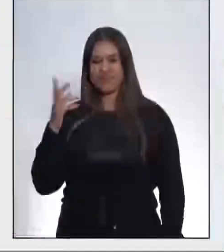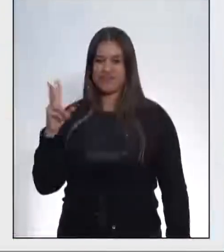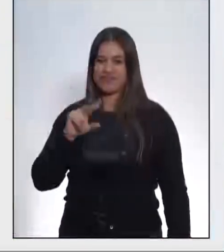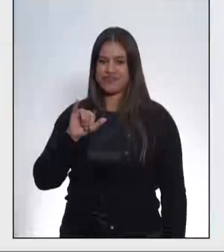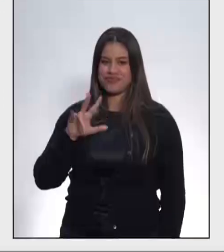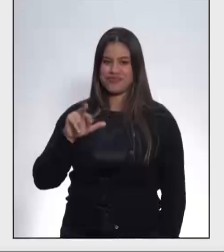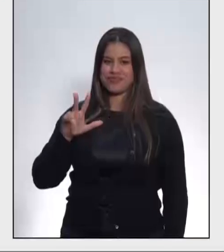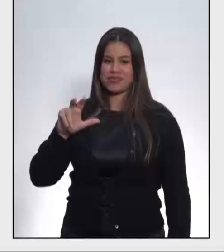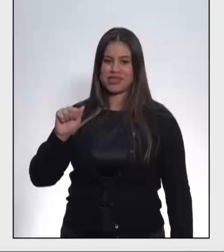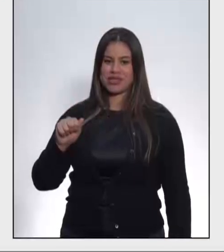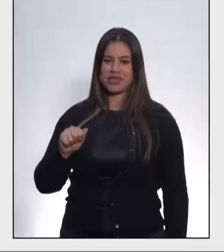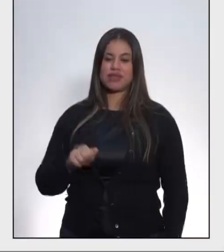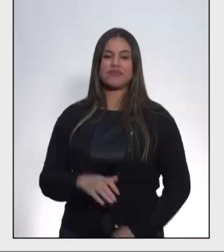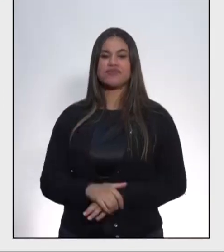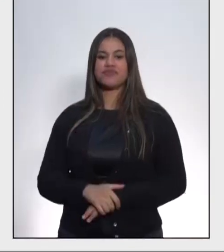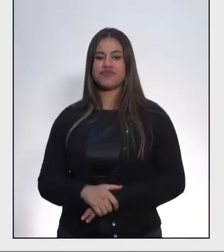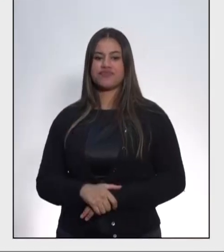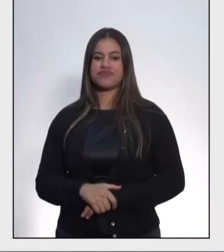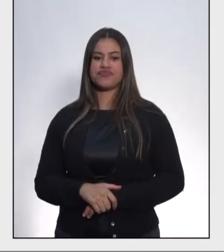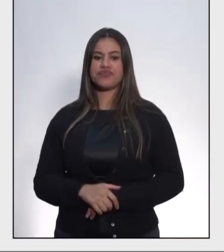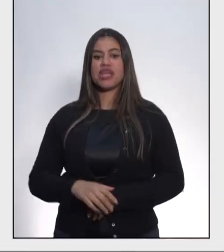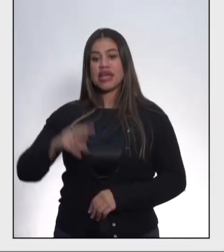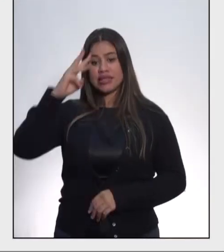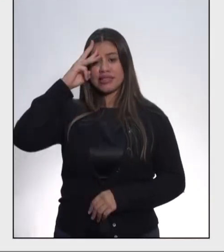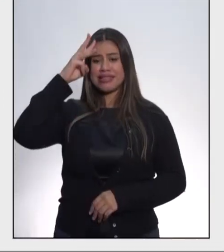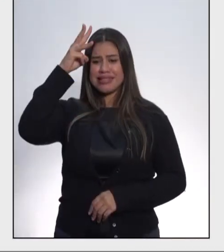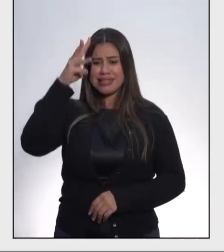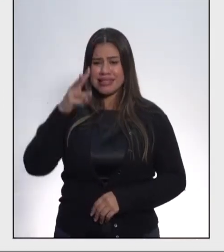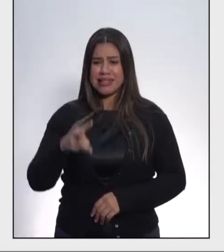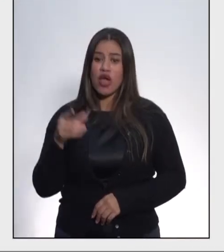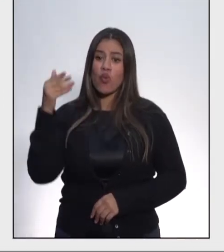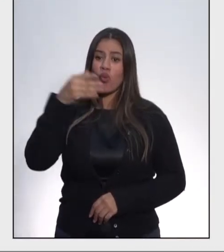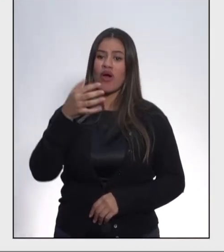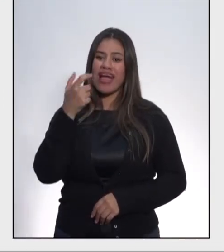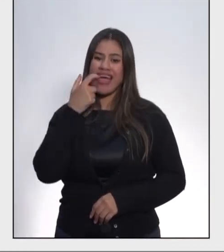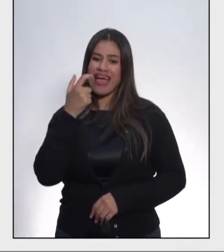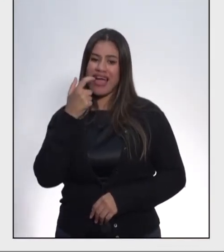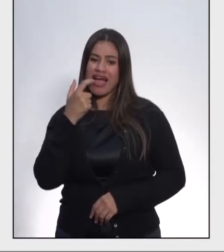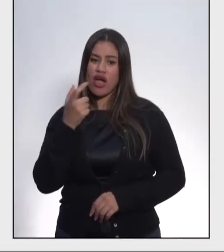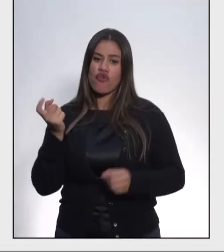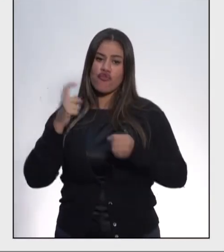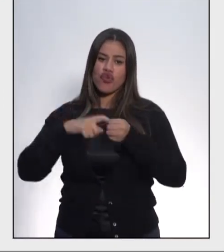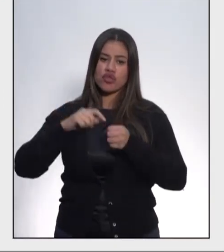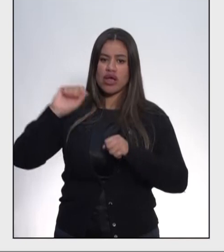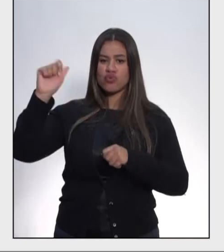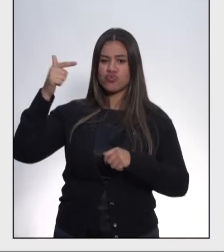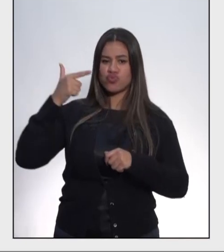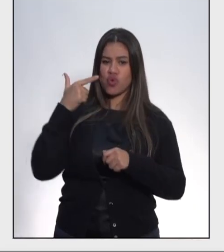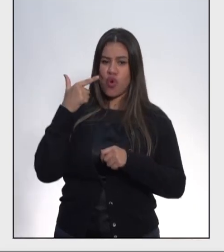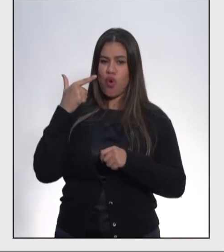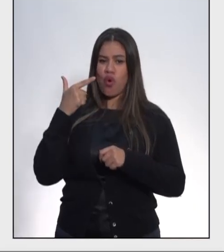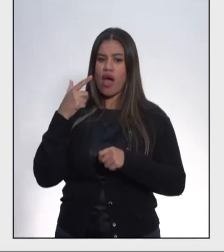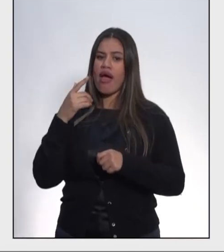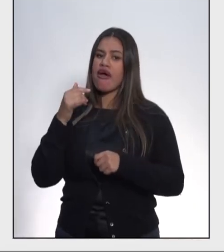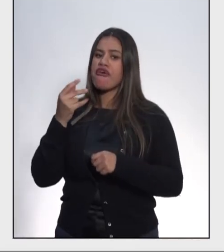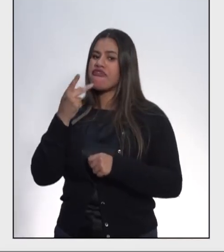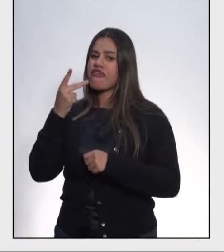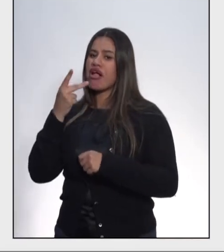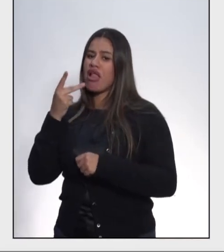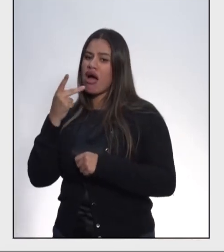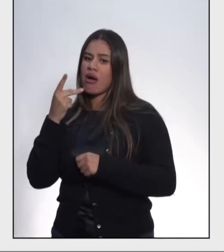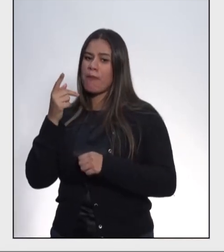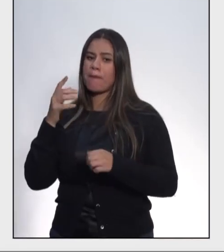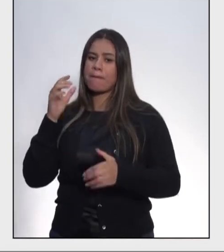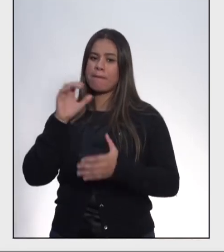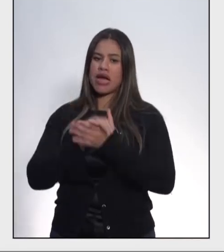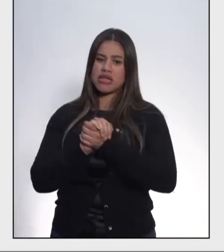Bibiana Silveira. Ela disse assim, toda terça ia ao dentista e voltava ensolarada. Contaram ao marido sem a menor anestesia. Foi achada